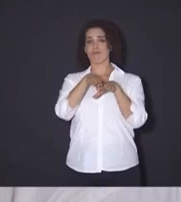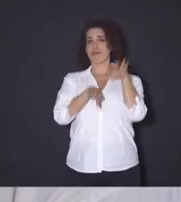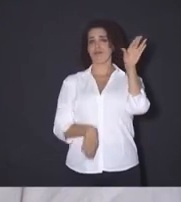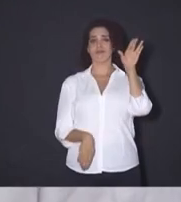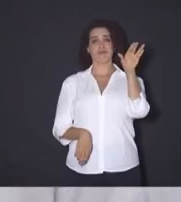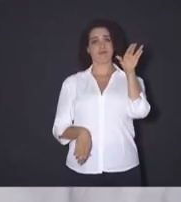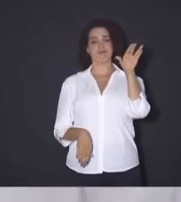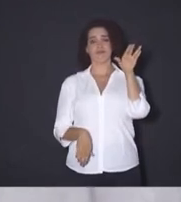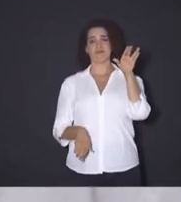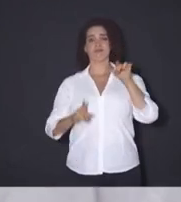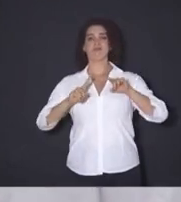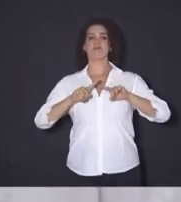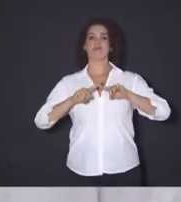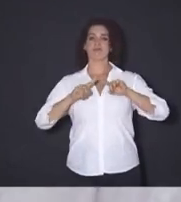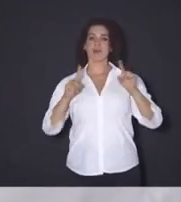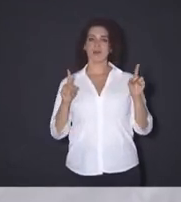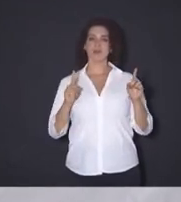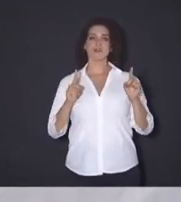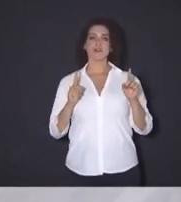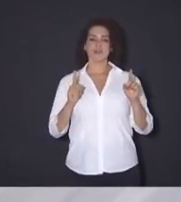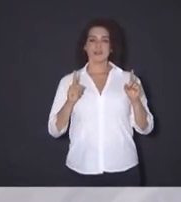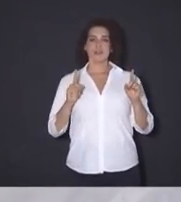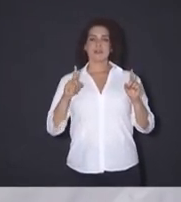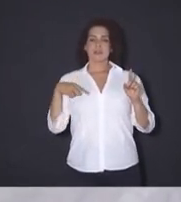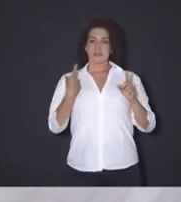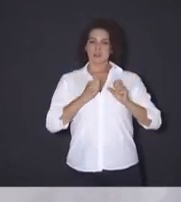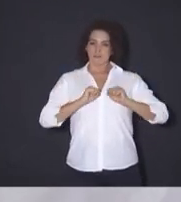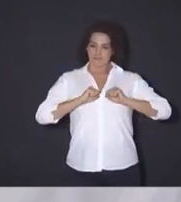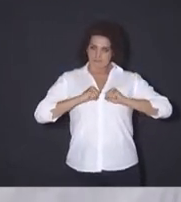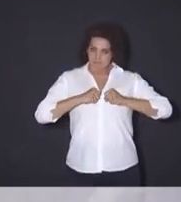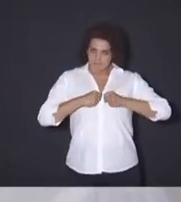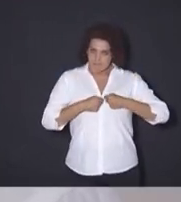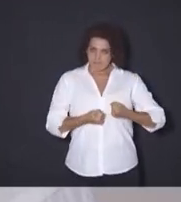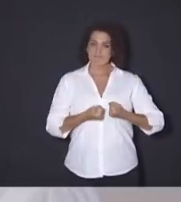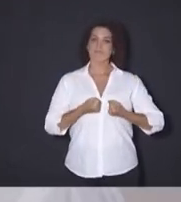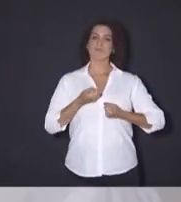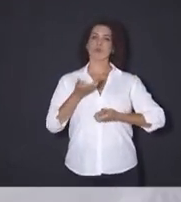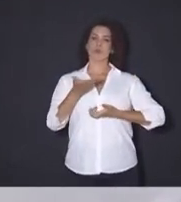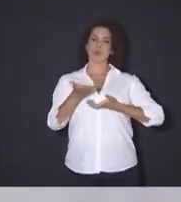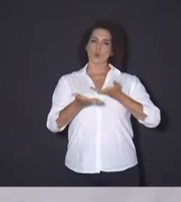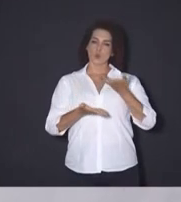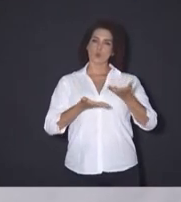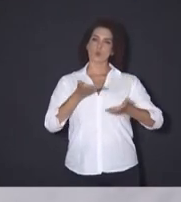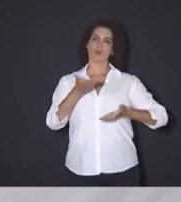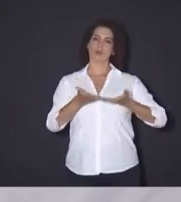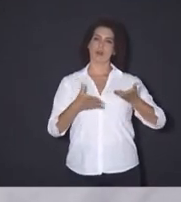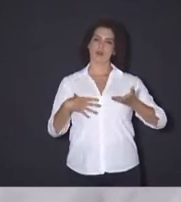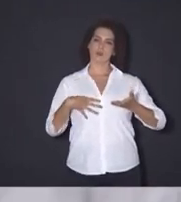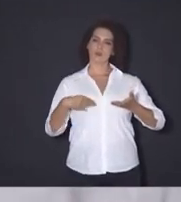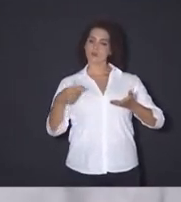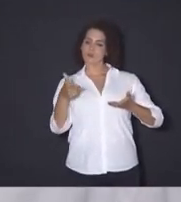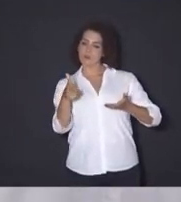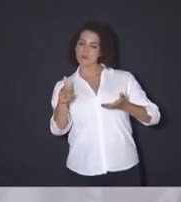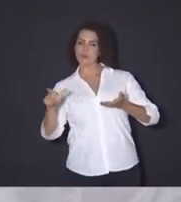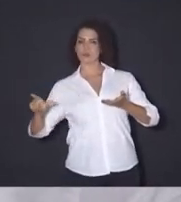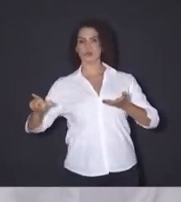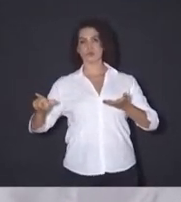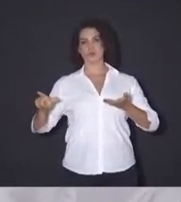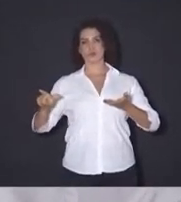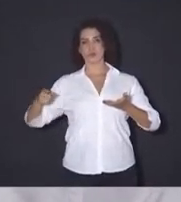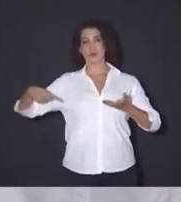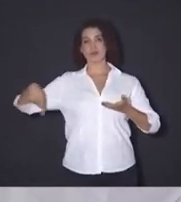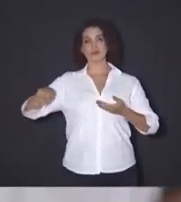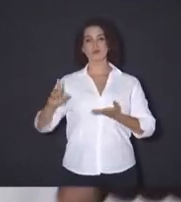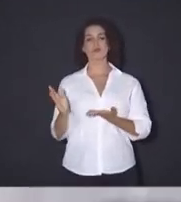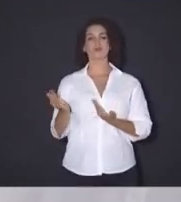mas ainda assim nós insistimos em cuidar dos filhos dos outros né daqueles jovens